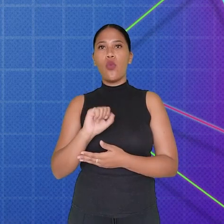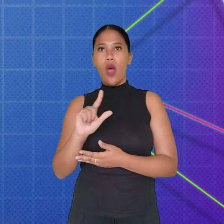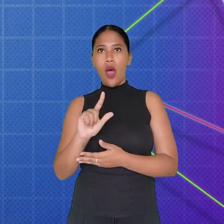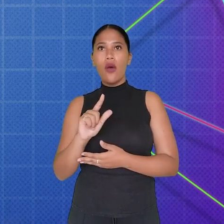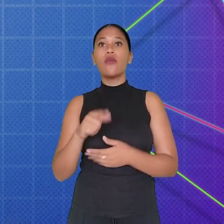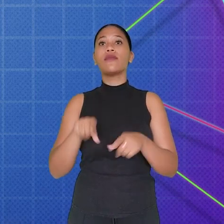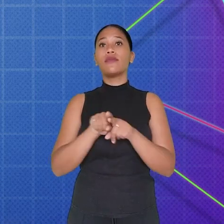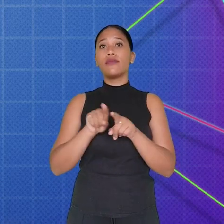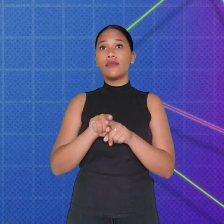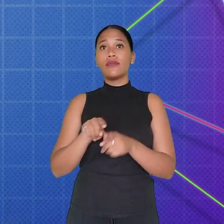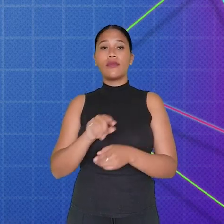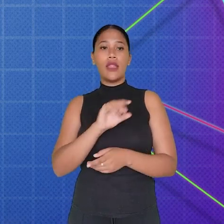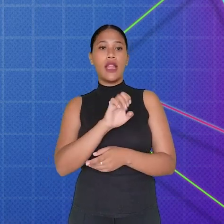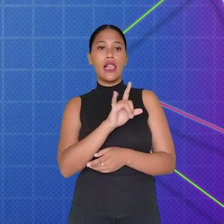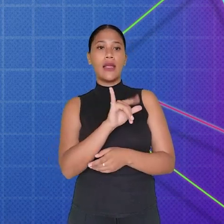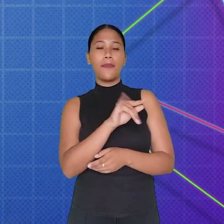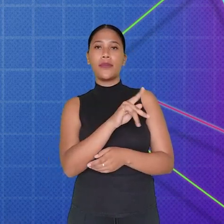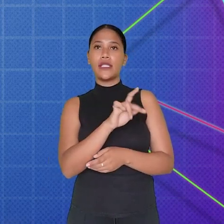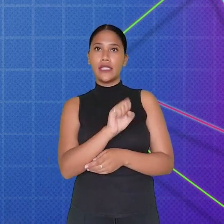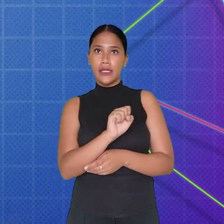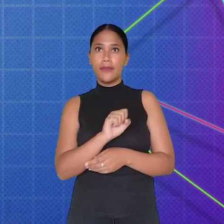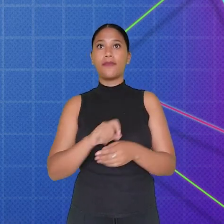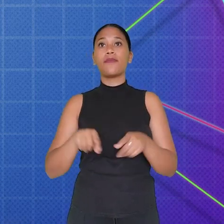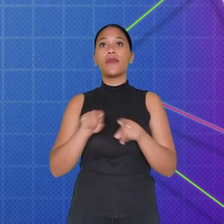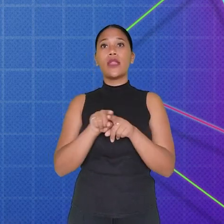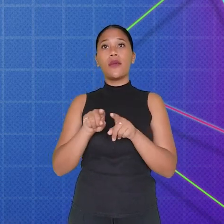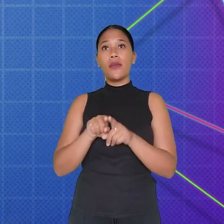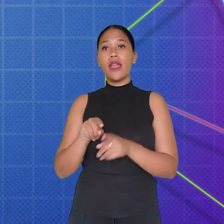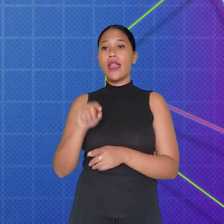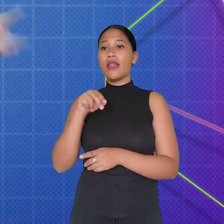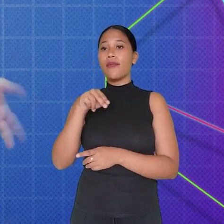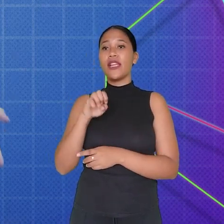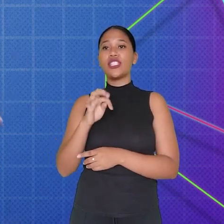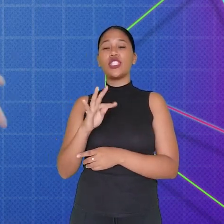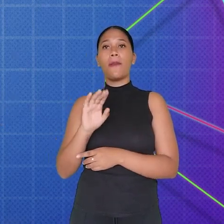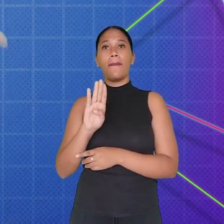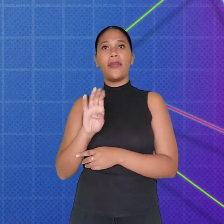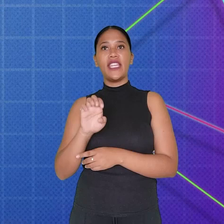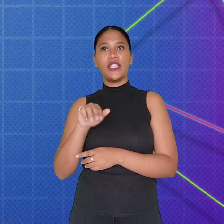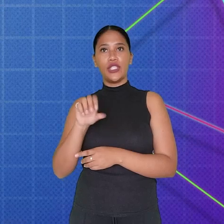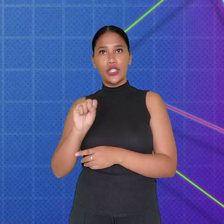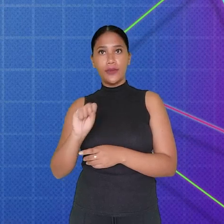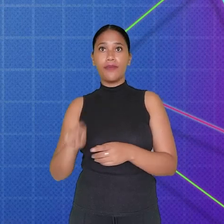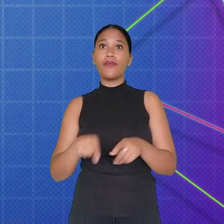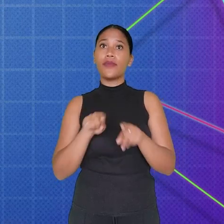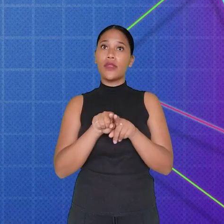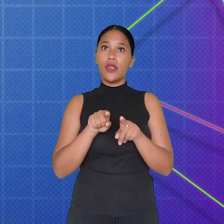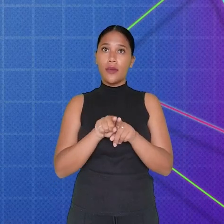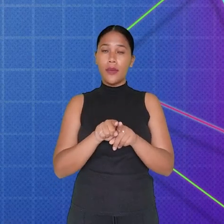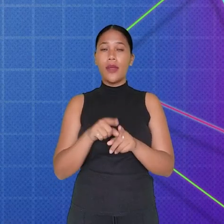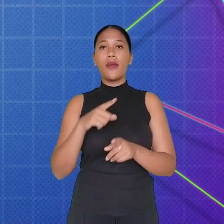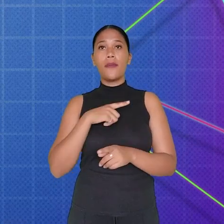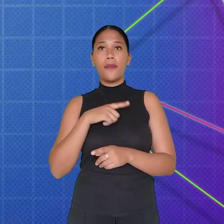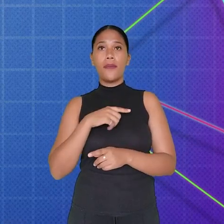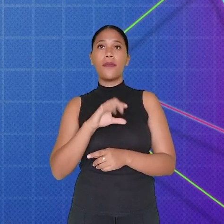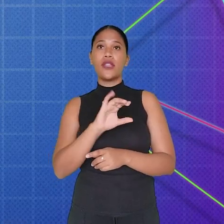Visual Studio, da Microsoft, Eclipse, IBM, NetBeans, Oracle e